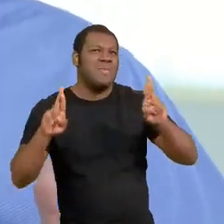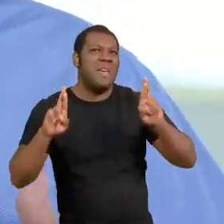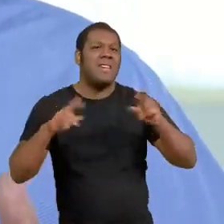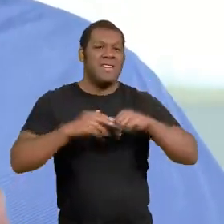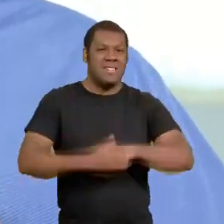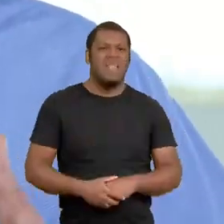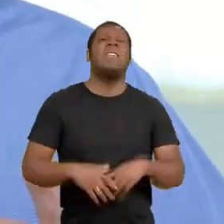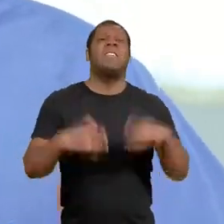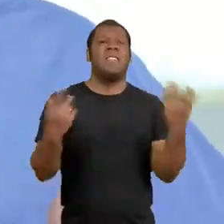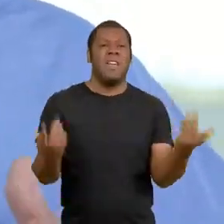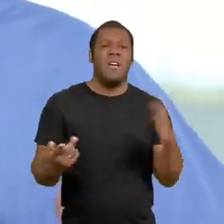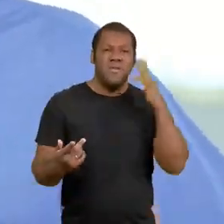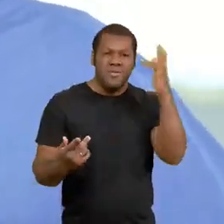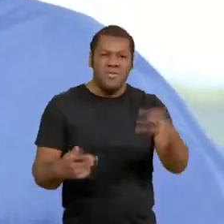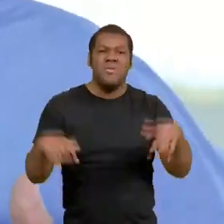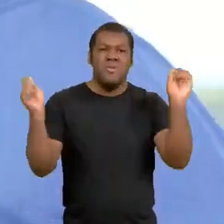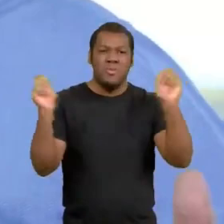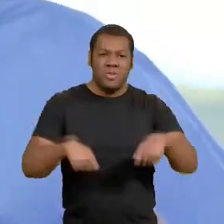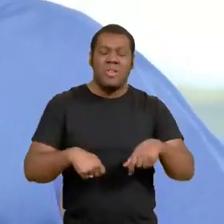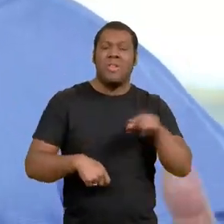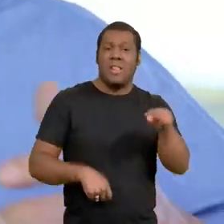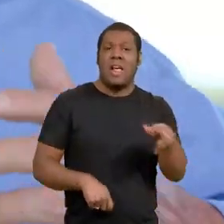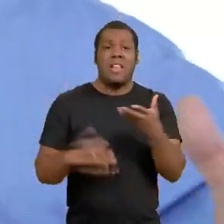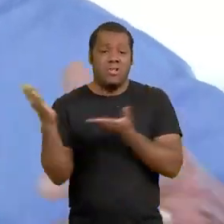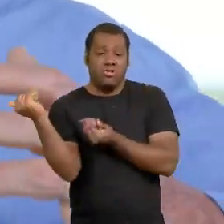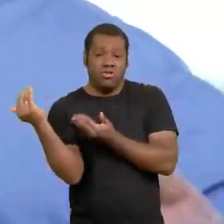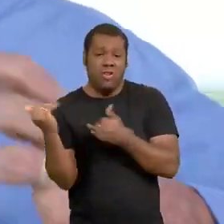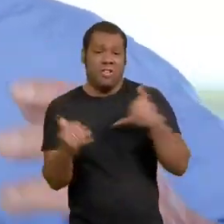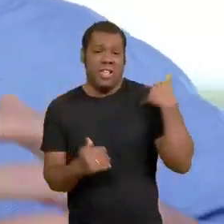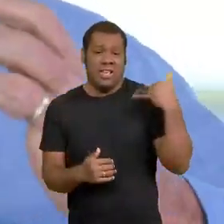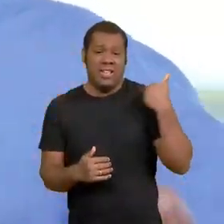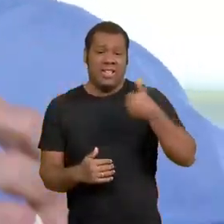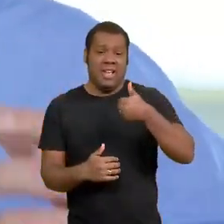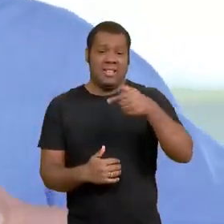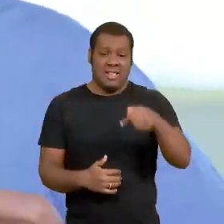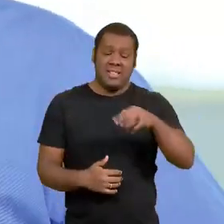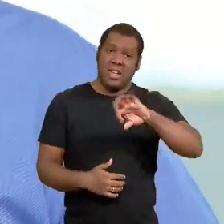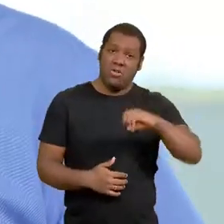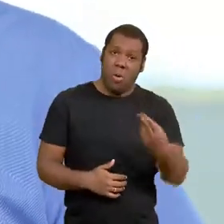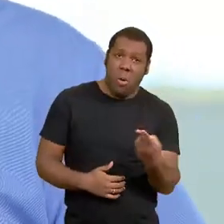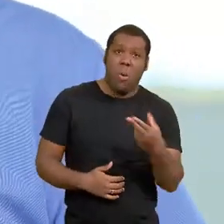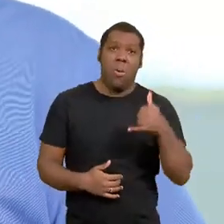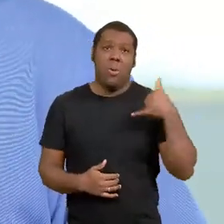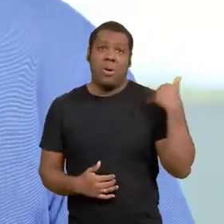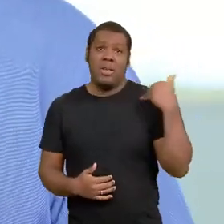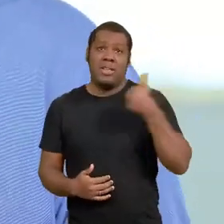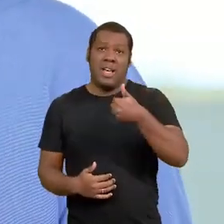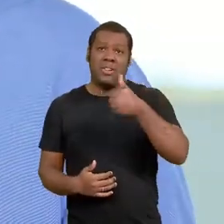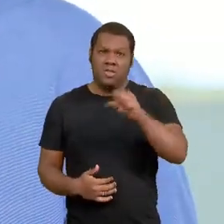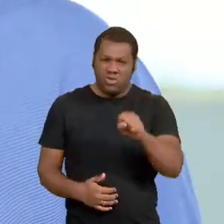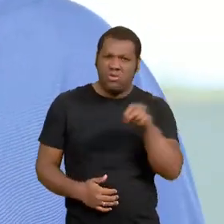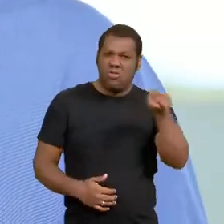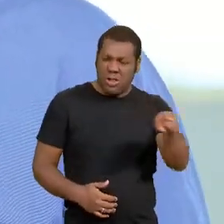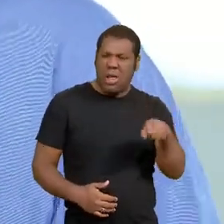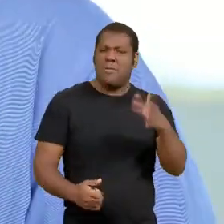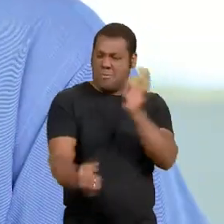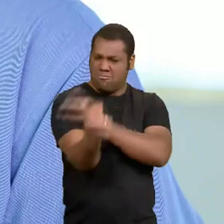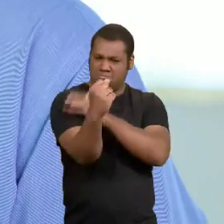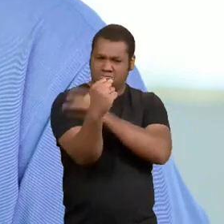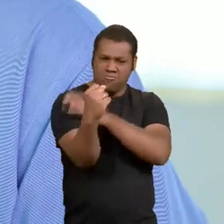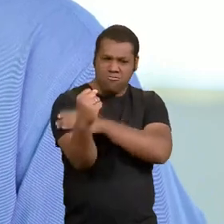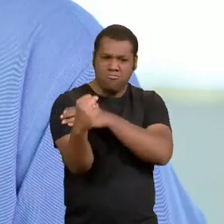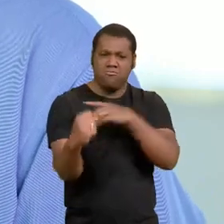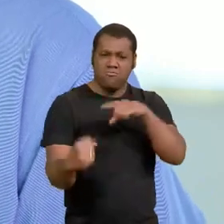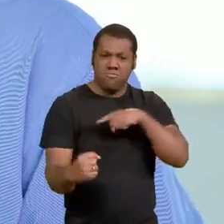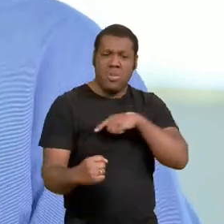Porque um menino com 17, 18 anos, ele tem 100% de energia para gastar. Se você não ocupa ele com coisa boa, ele pode ir para o